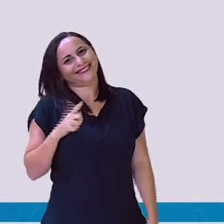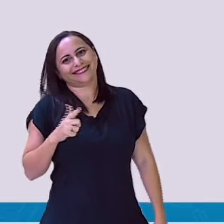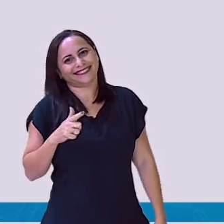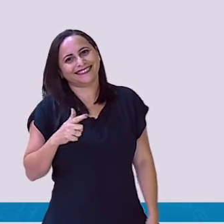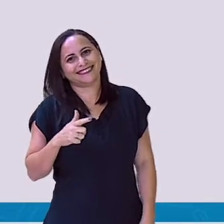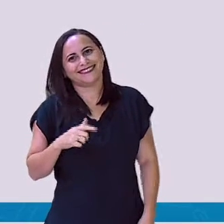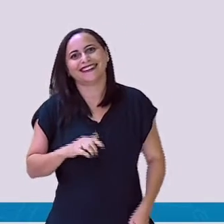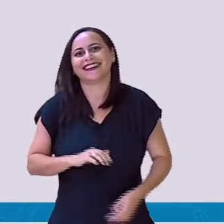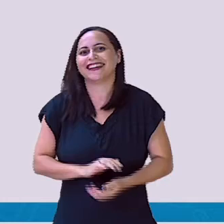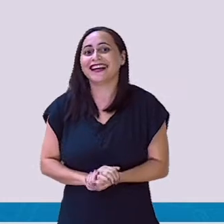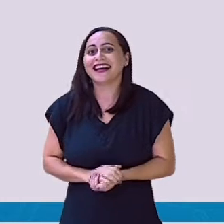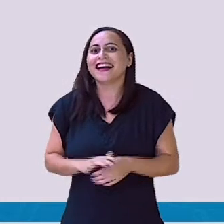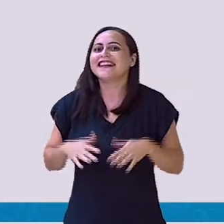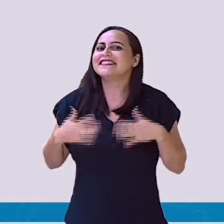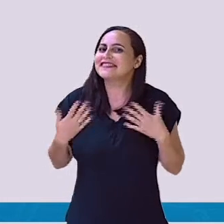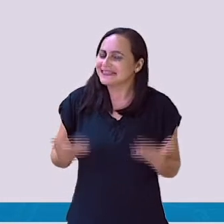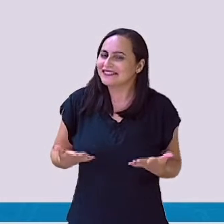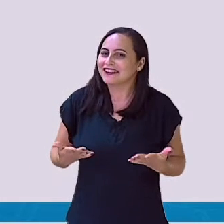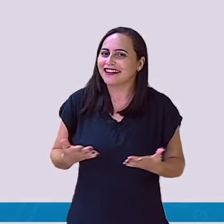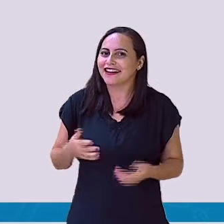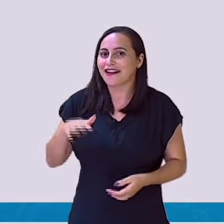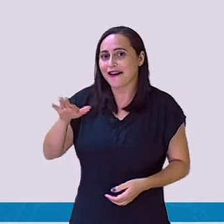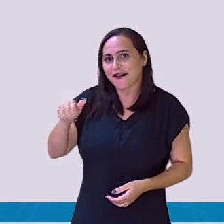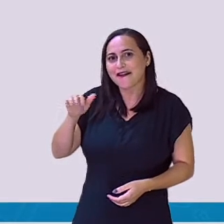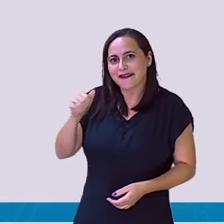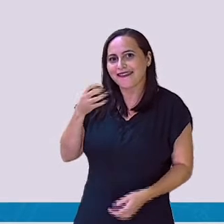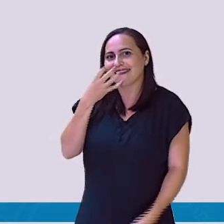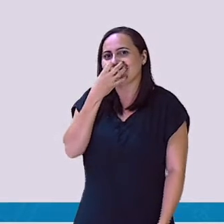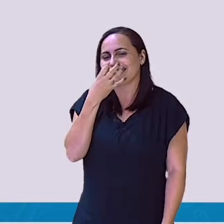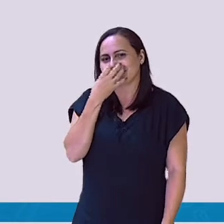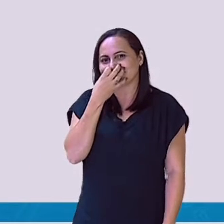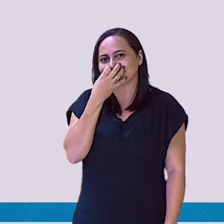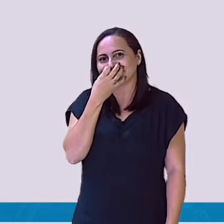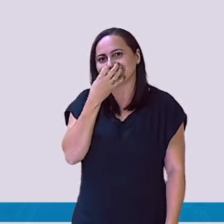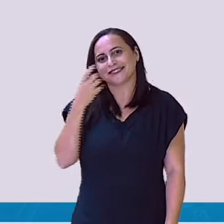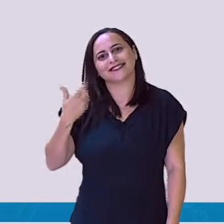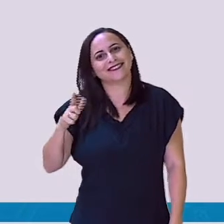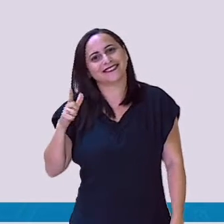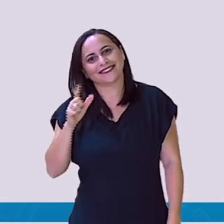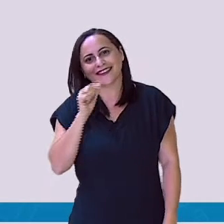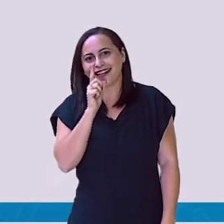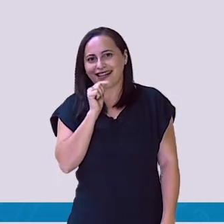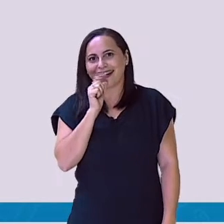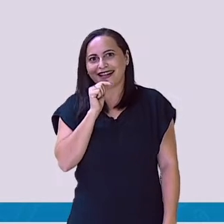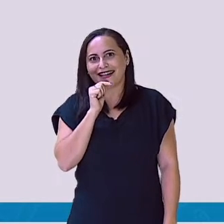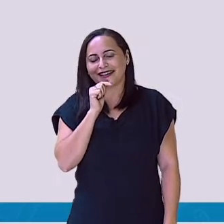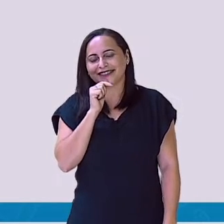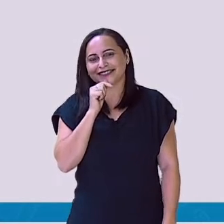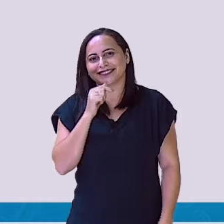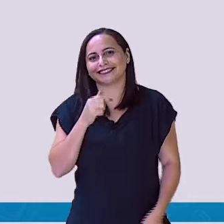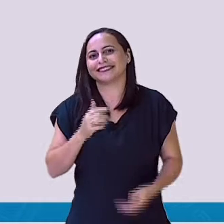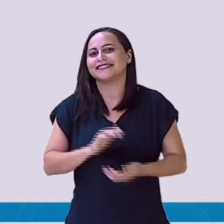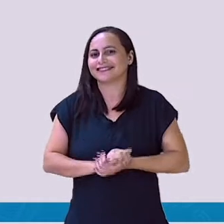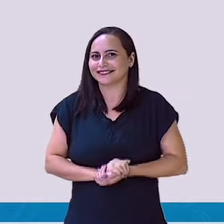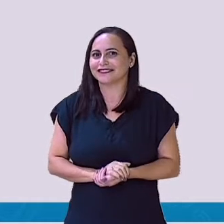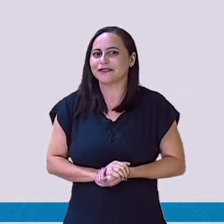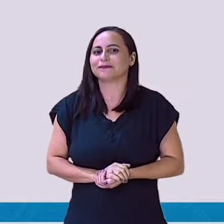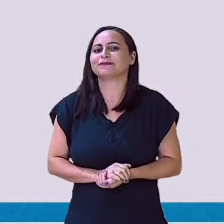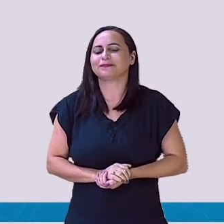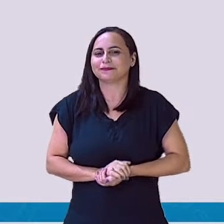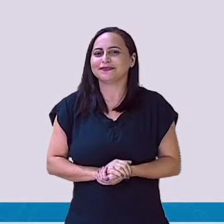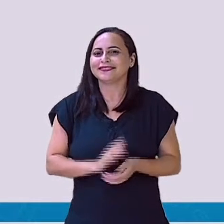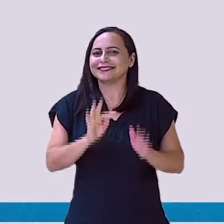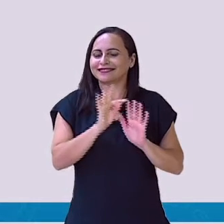Chamaram o cachorro porque se ele tivesse molhado, naturalmente, estaria chovendo. É um texto de Luiz